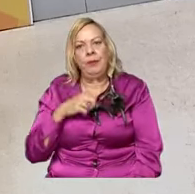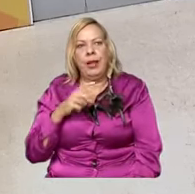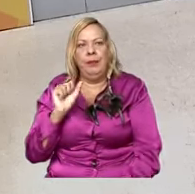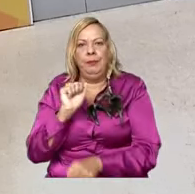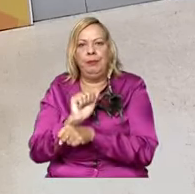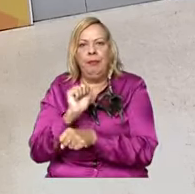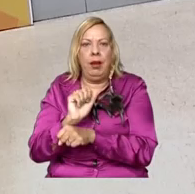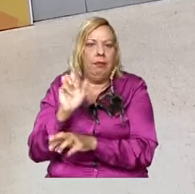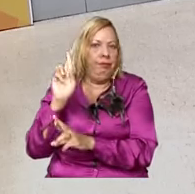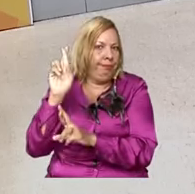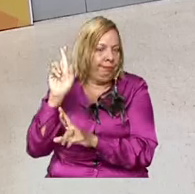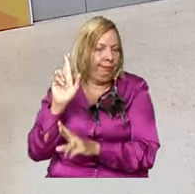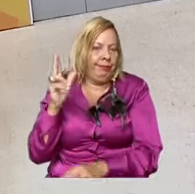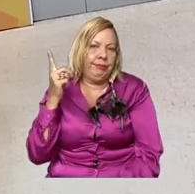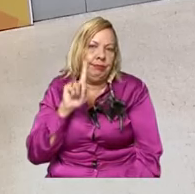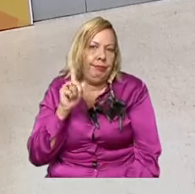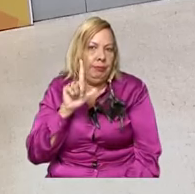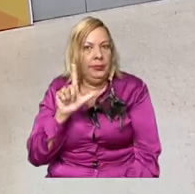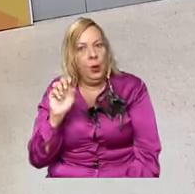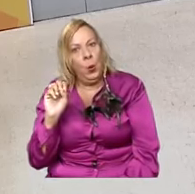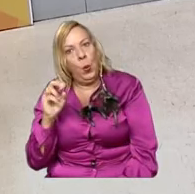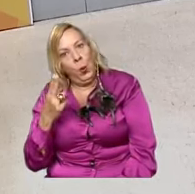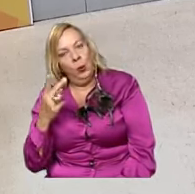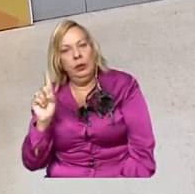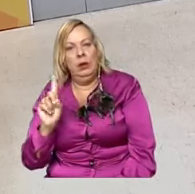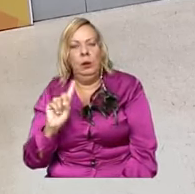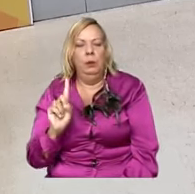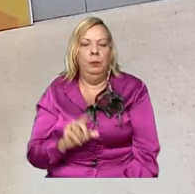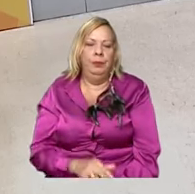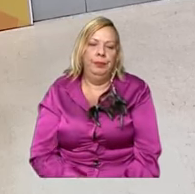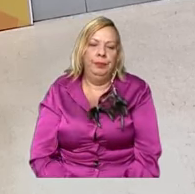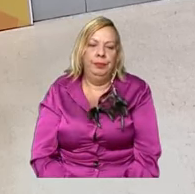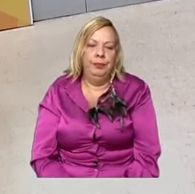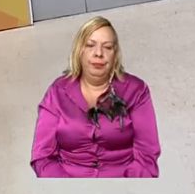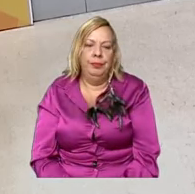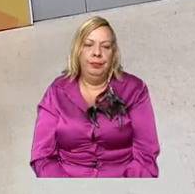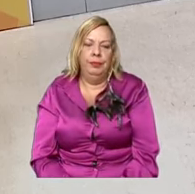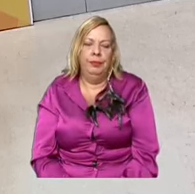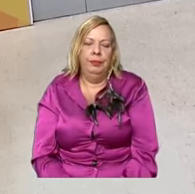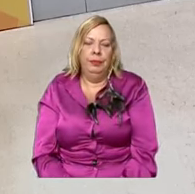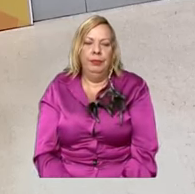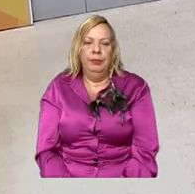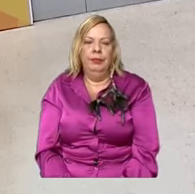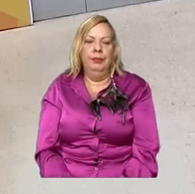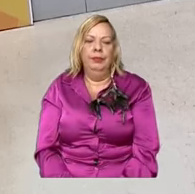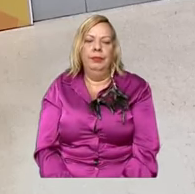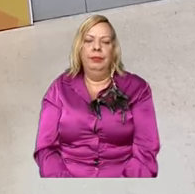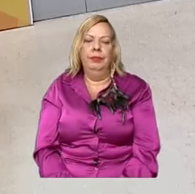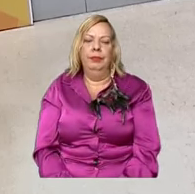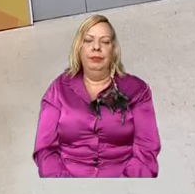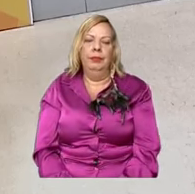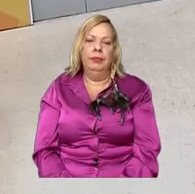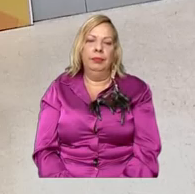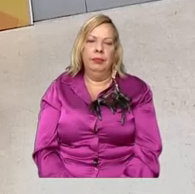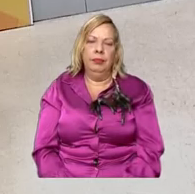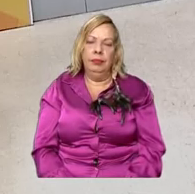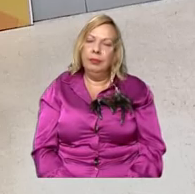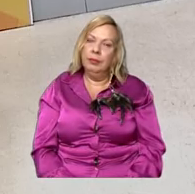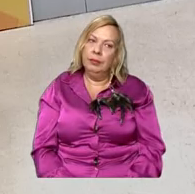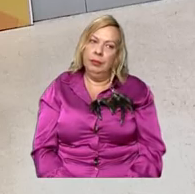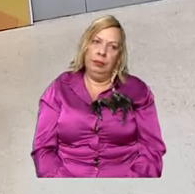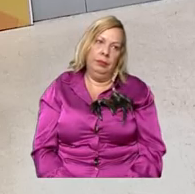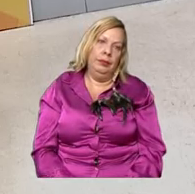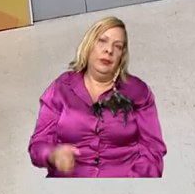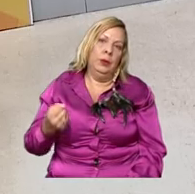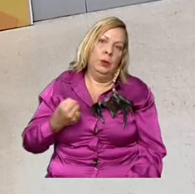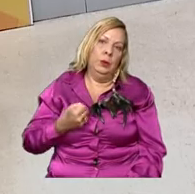título esperando a decisiva, meu amigo. Tá por uma bolinha que pode ser até essa. Será que decide? Bola